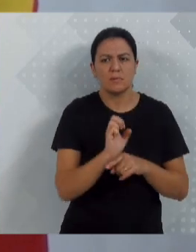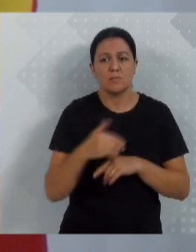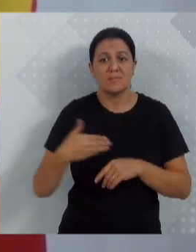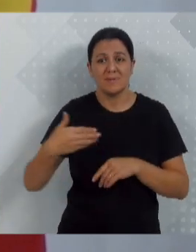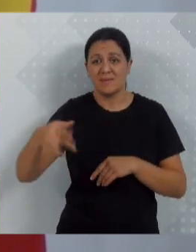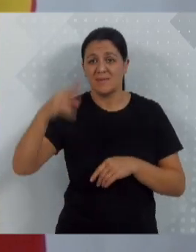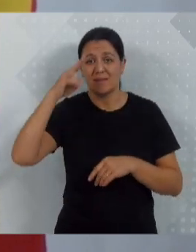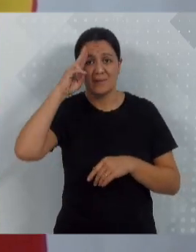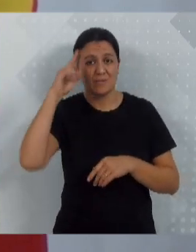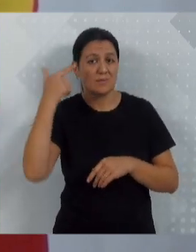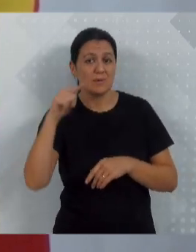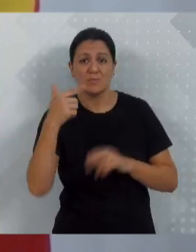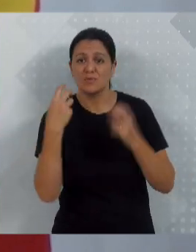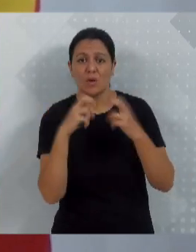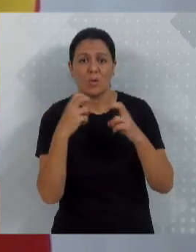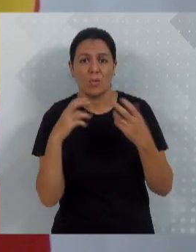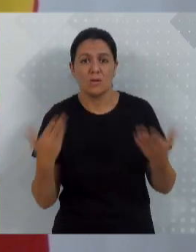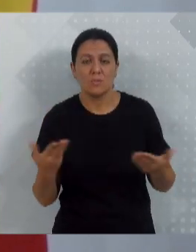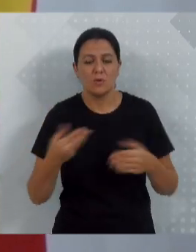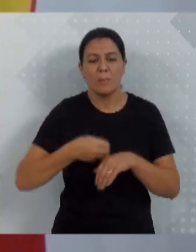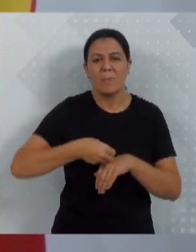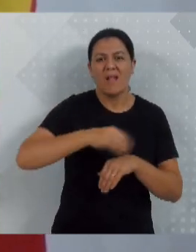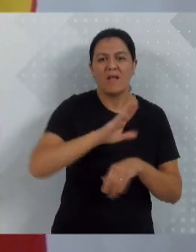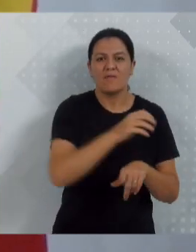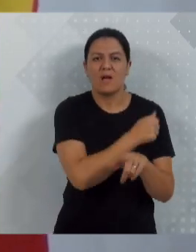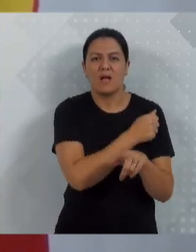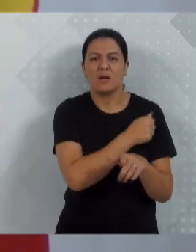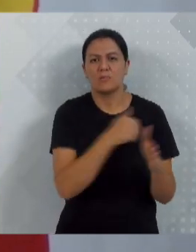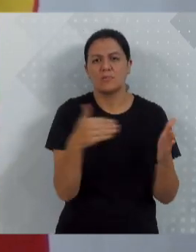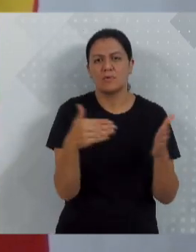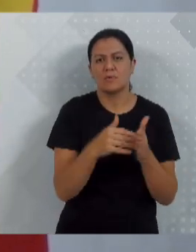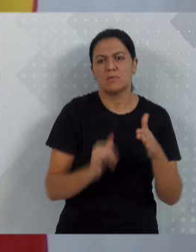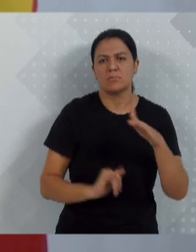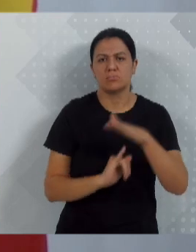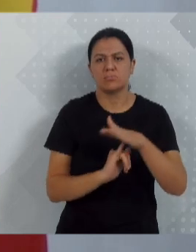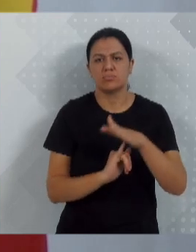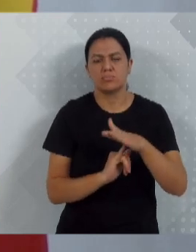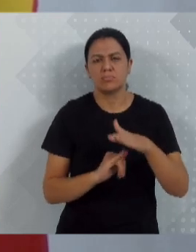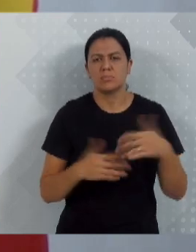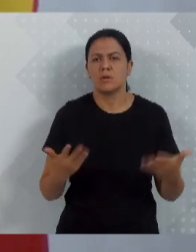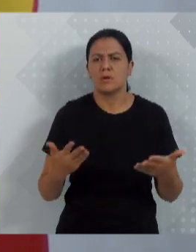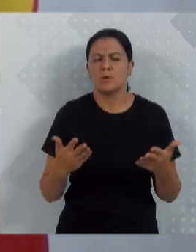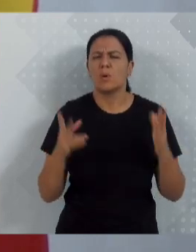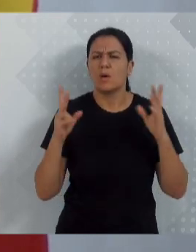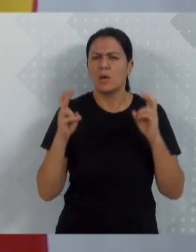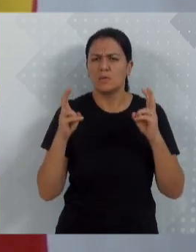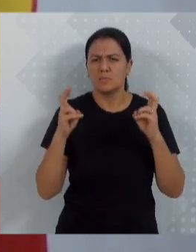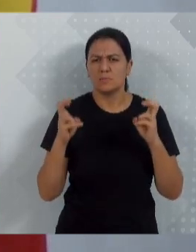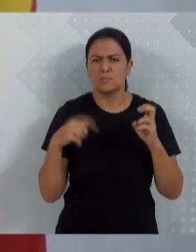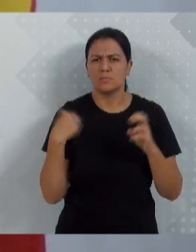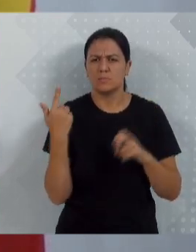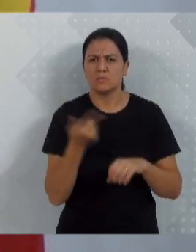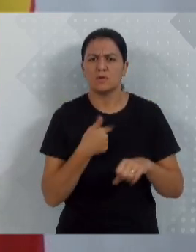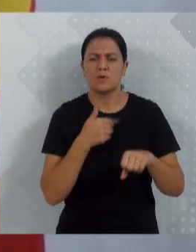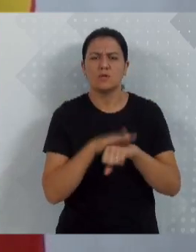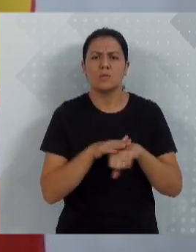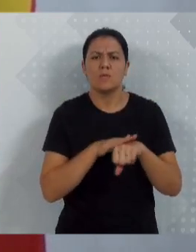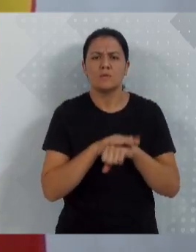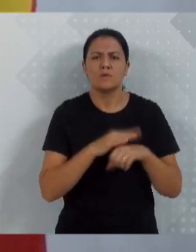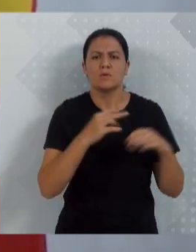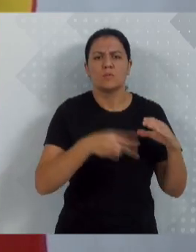tinha um fornecimento disso, esse é um assunto que a gente está movimentando com a Câmara de Gaspar, e até para que todos entendam com mais clareza, nós temos